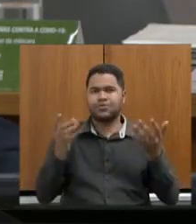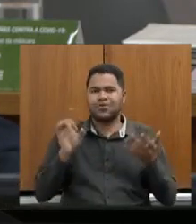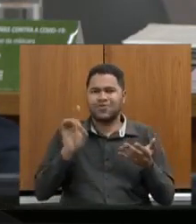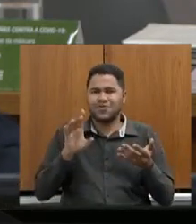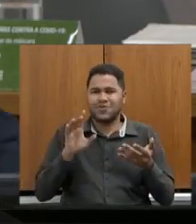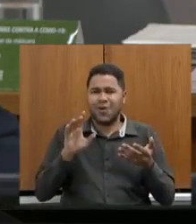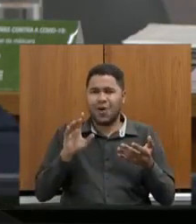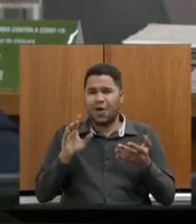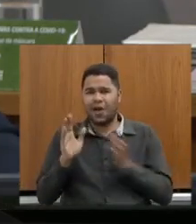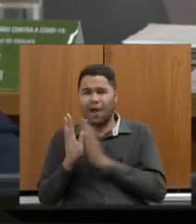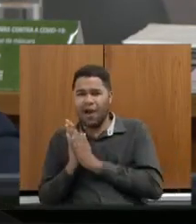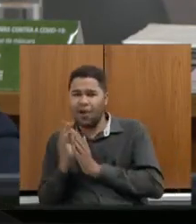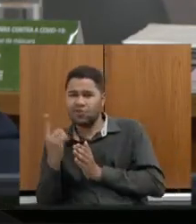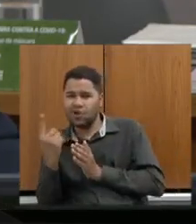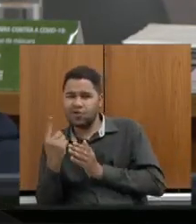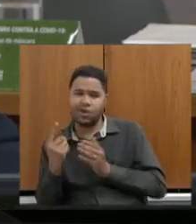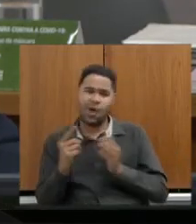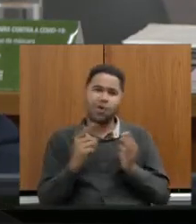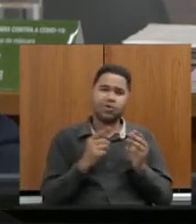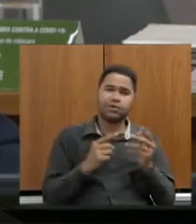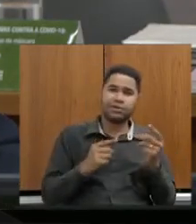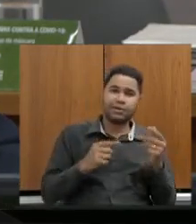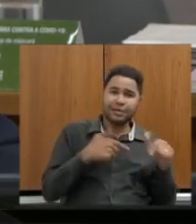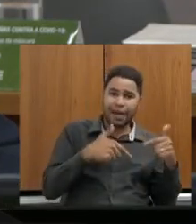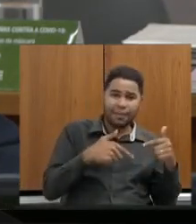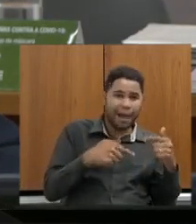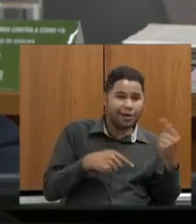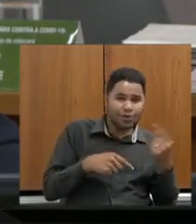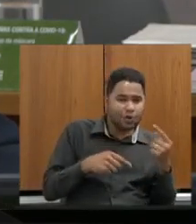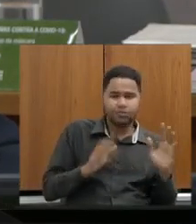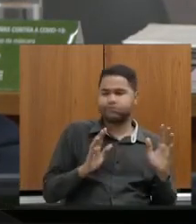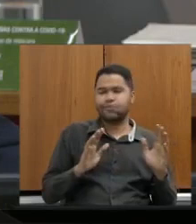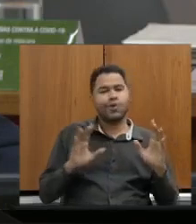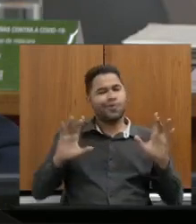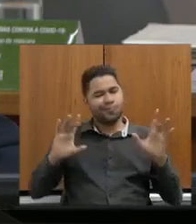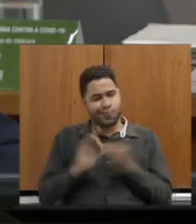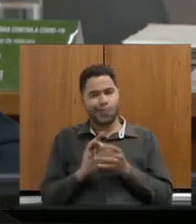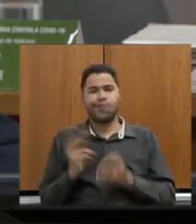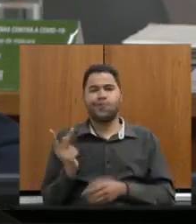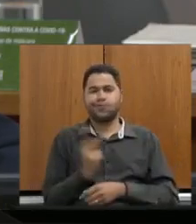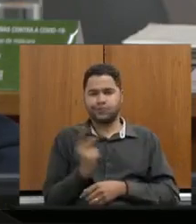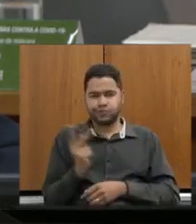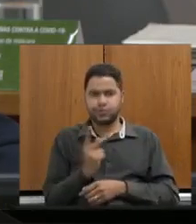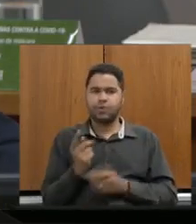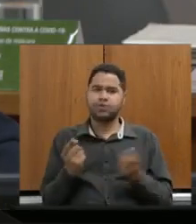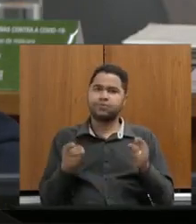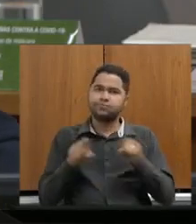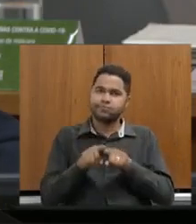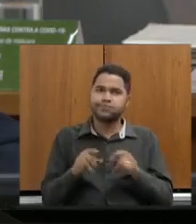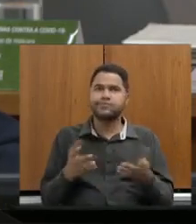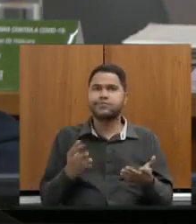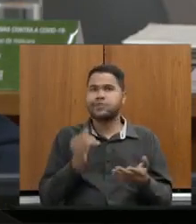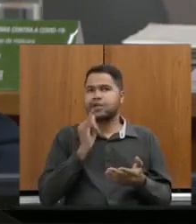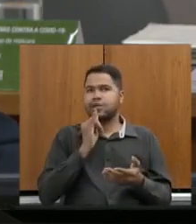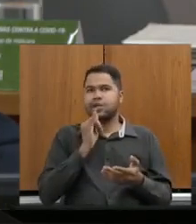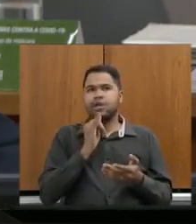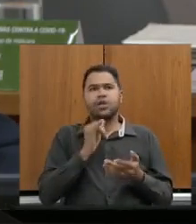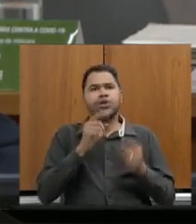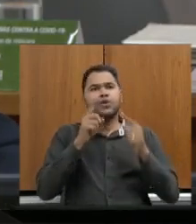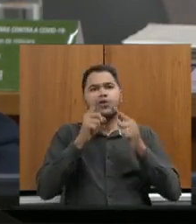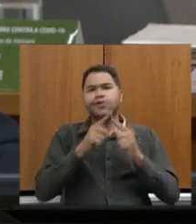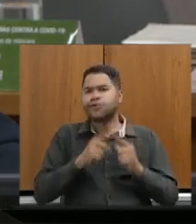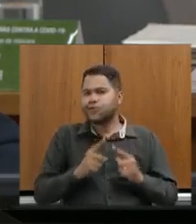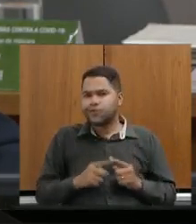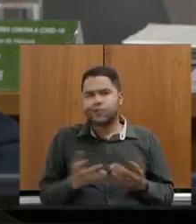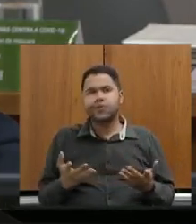dá só a parte espiritual e não dá só o trabalho esse conjunto que a gente tem feito a gente tem muitas parcerias com todo tipo